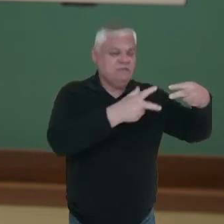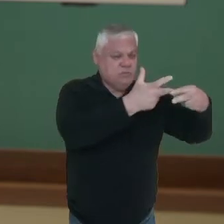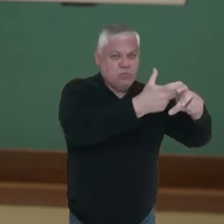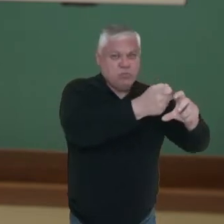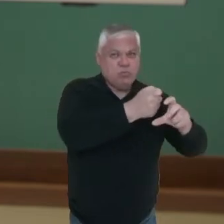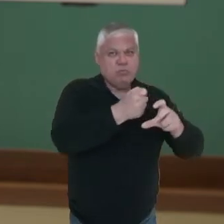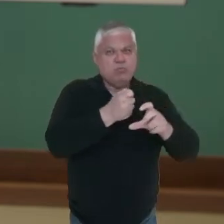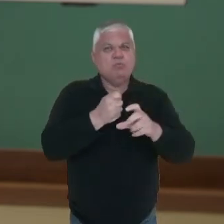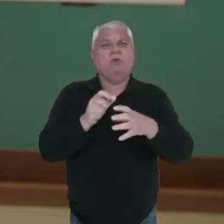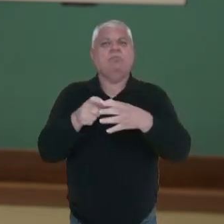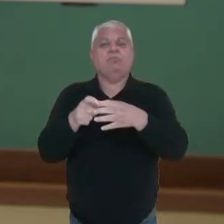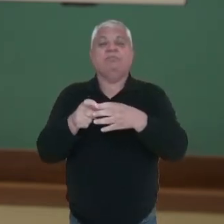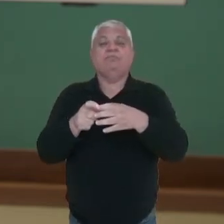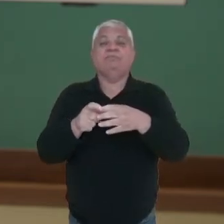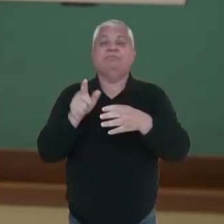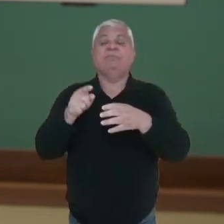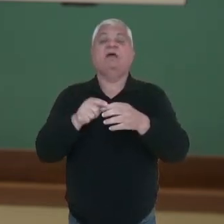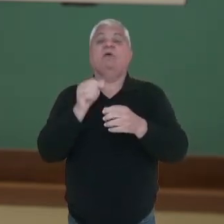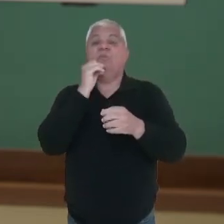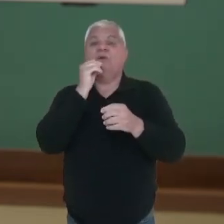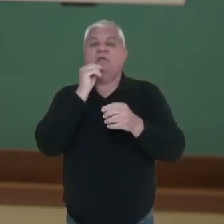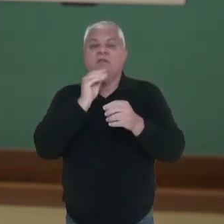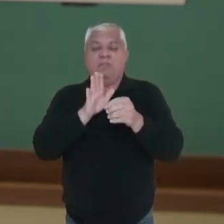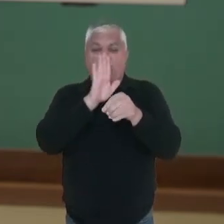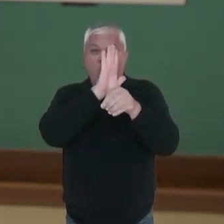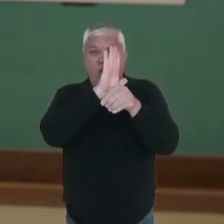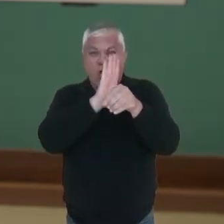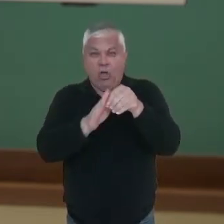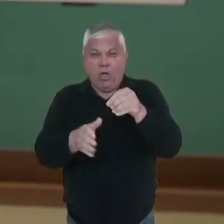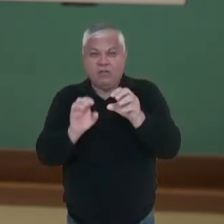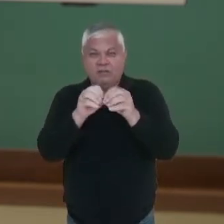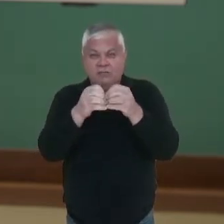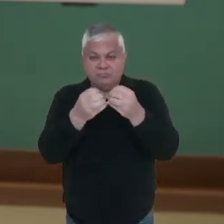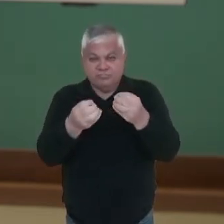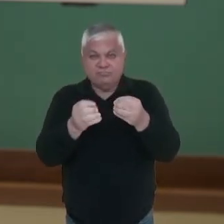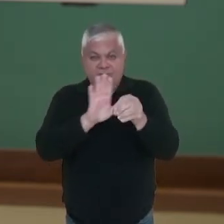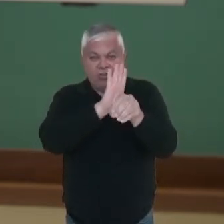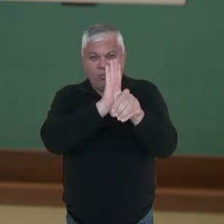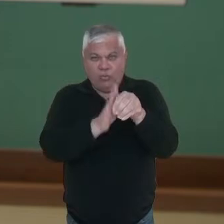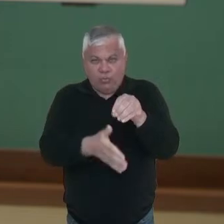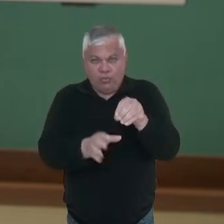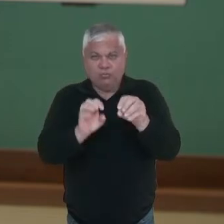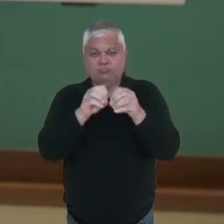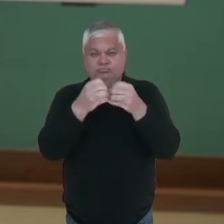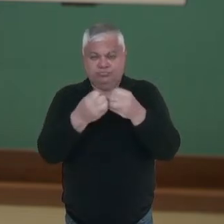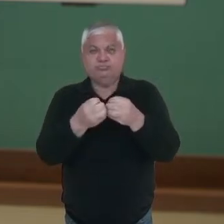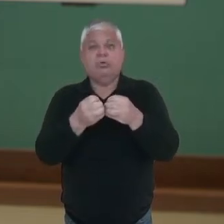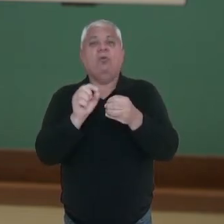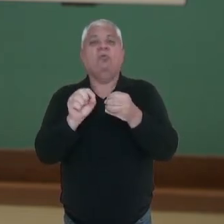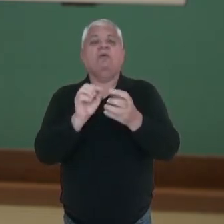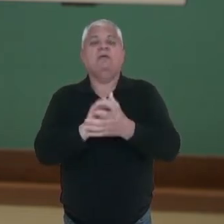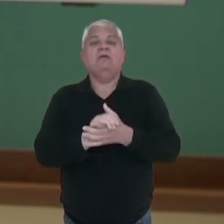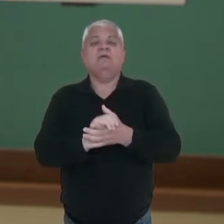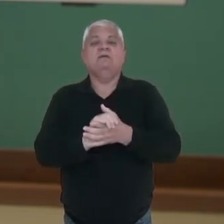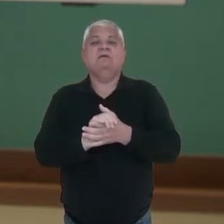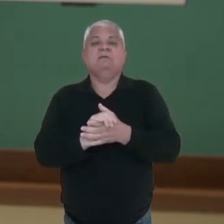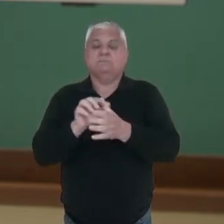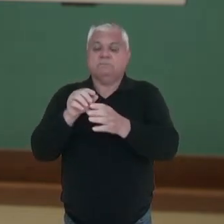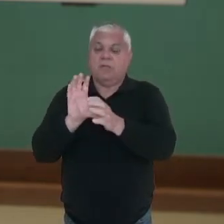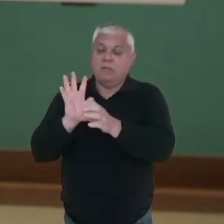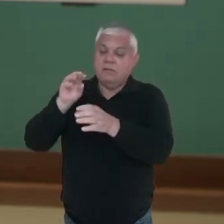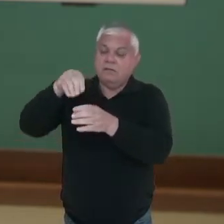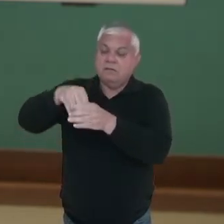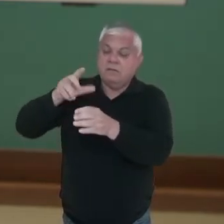gene, eu corto o gene, através de enzimas de restrição, eu corto esse gene e eu